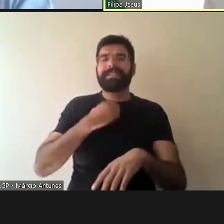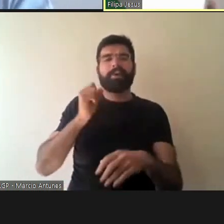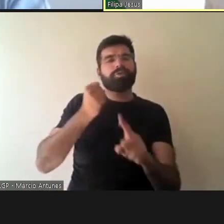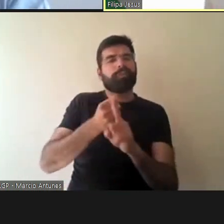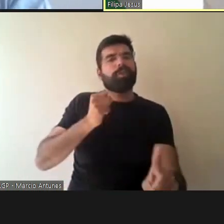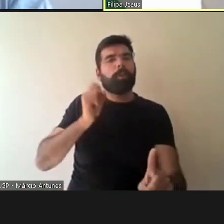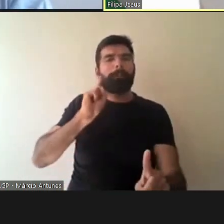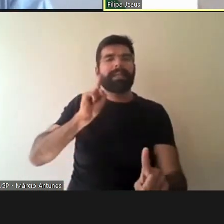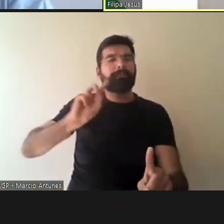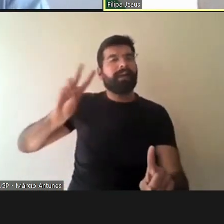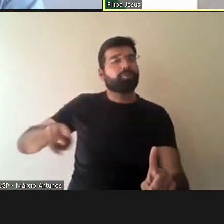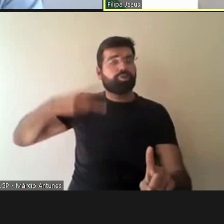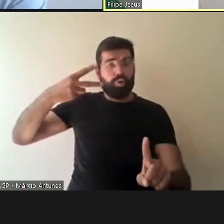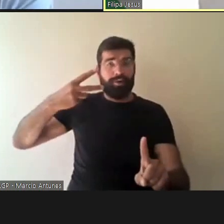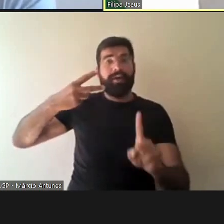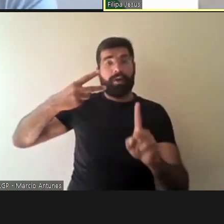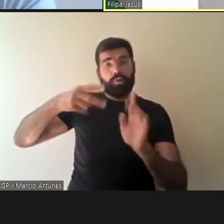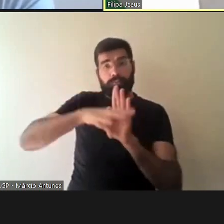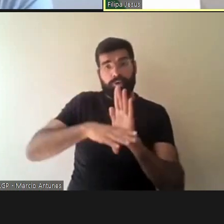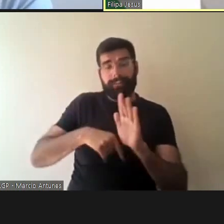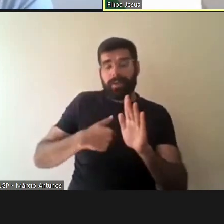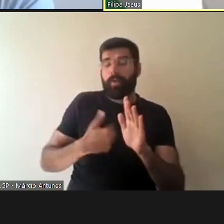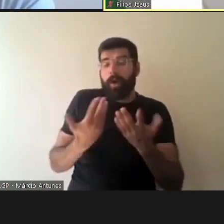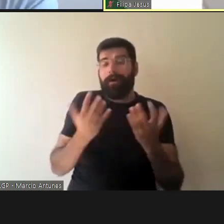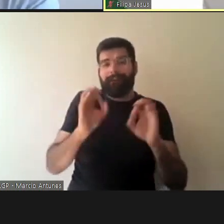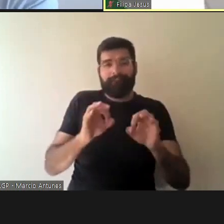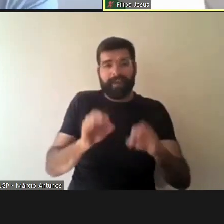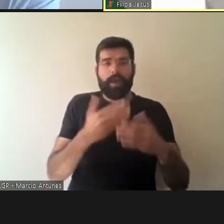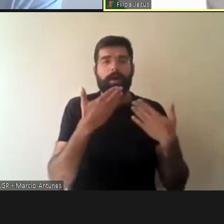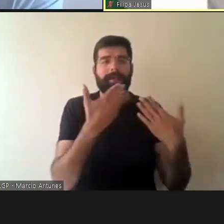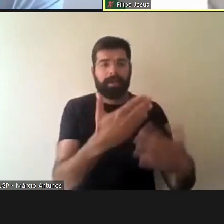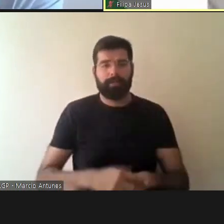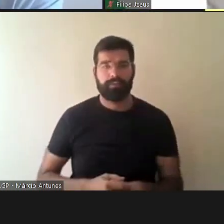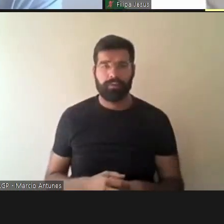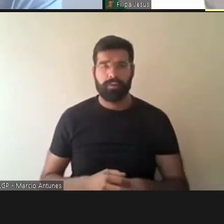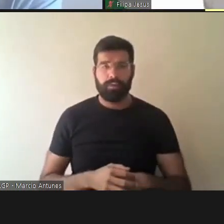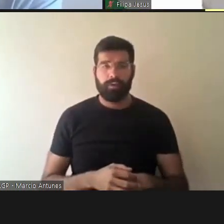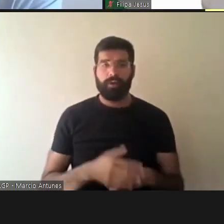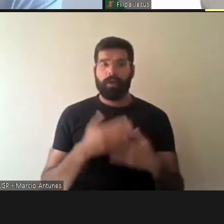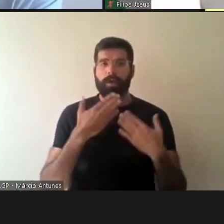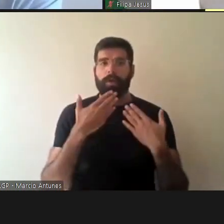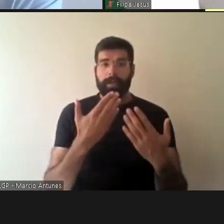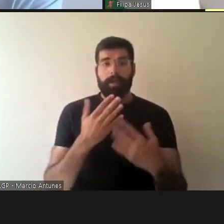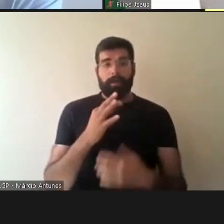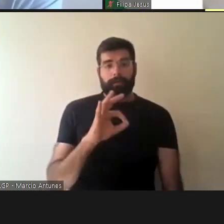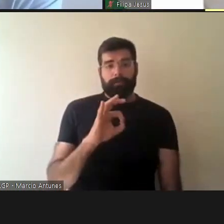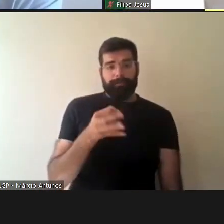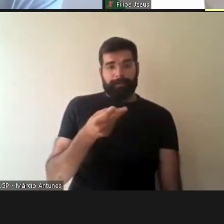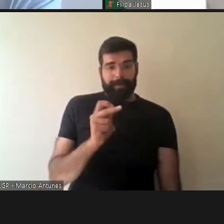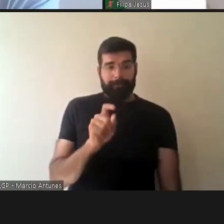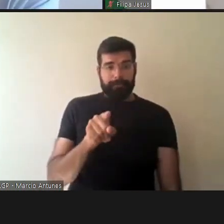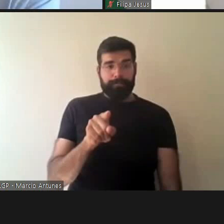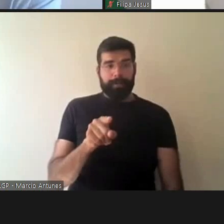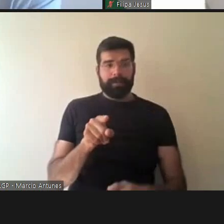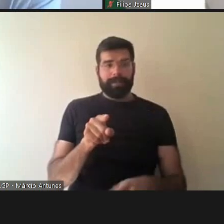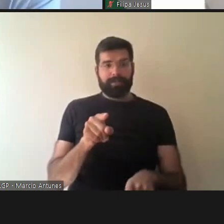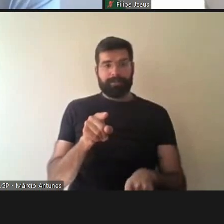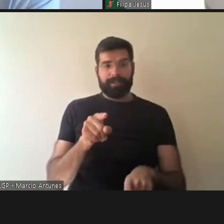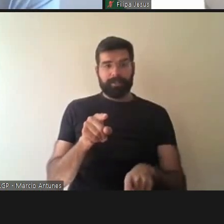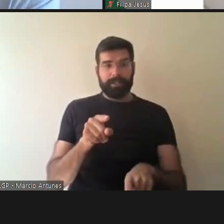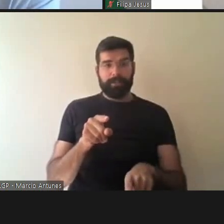este programa, e fico por aqui por agora. Obrigada. Muito obrigada, Filipa. Excelente enquadramento